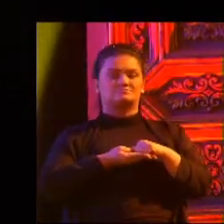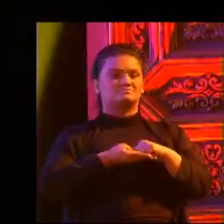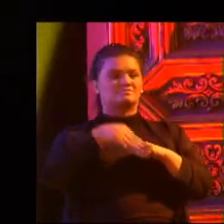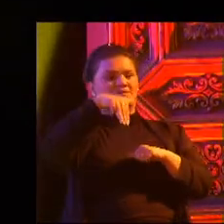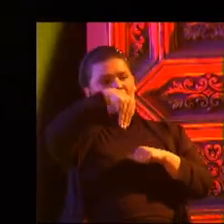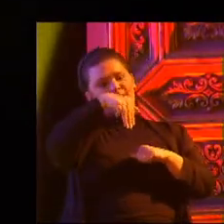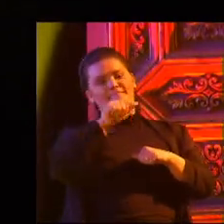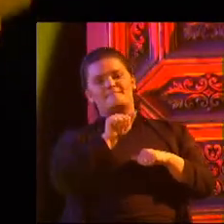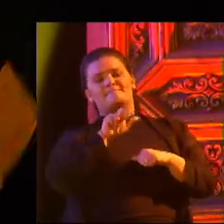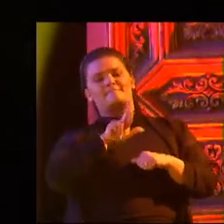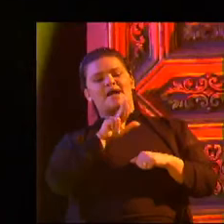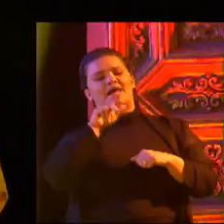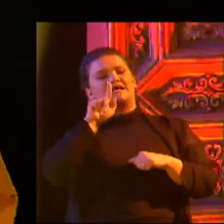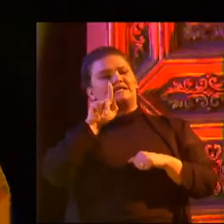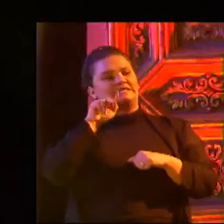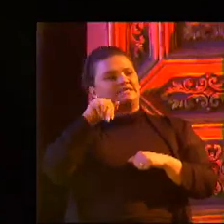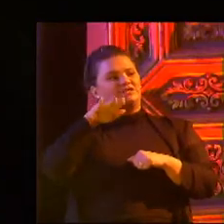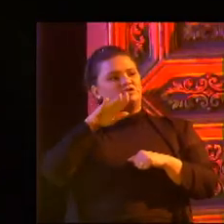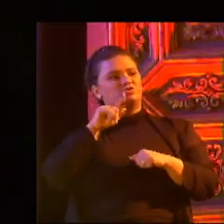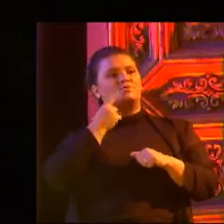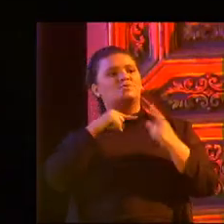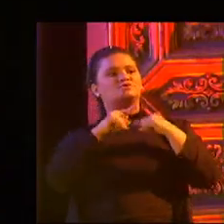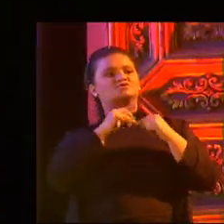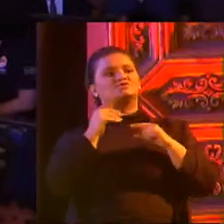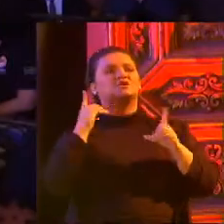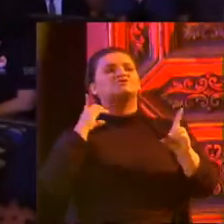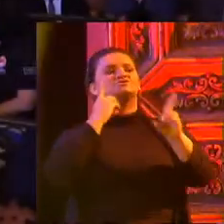Marquinho Duran, música Te Encontrar.